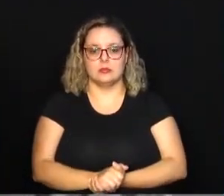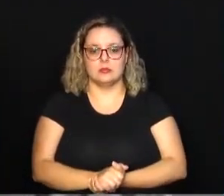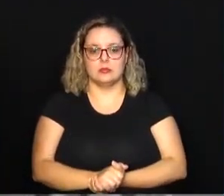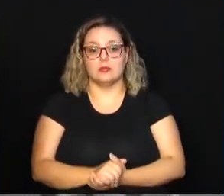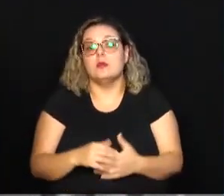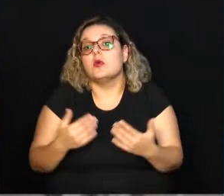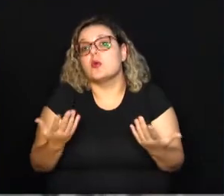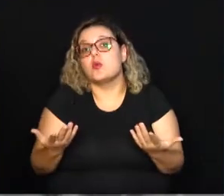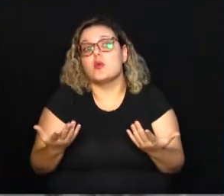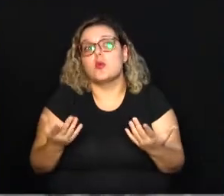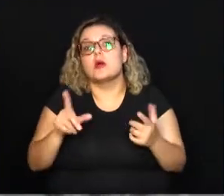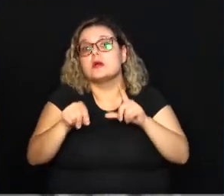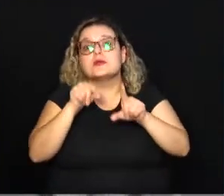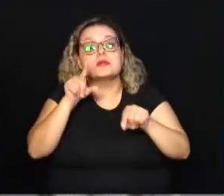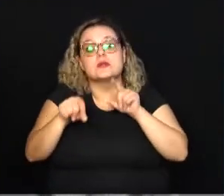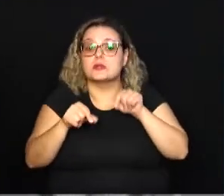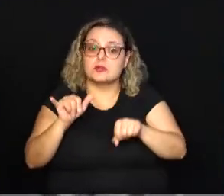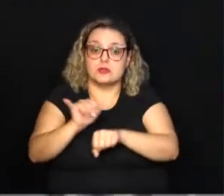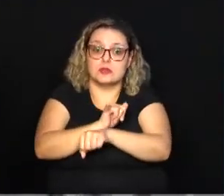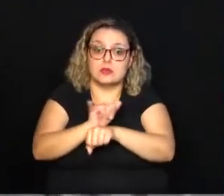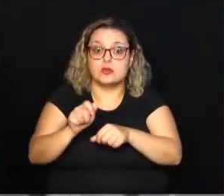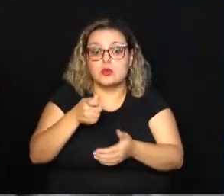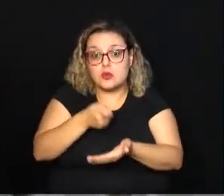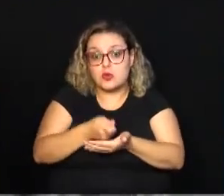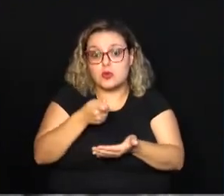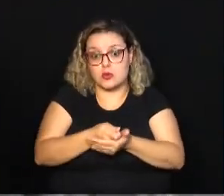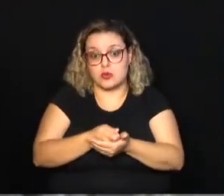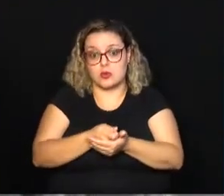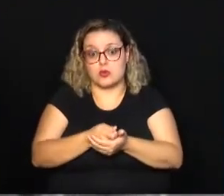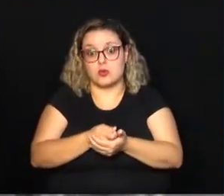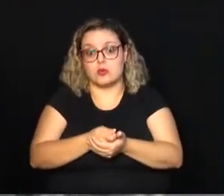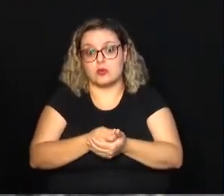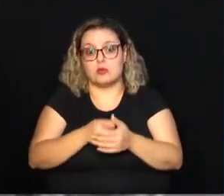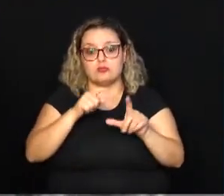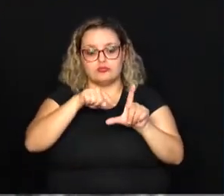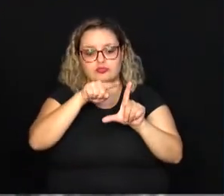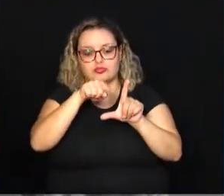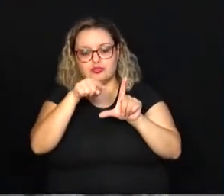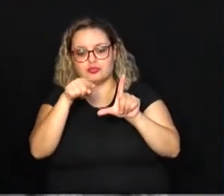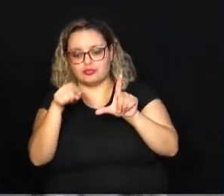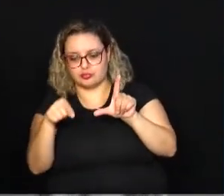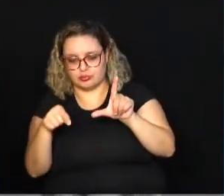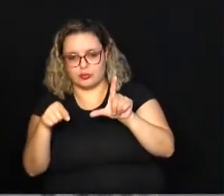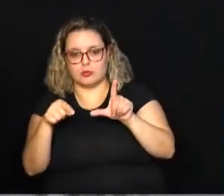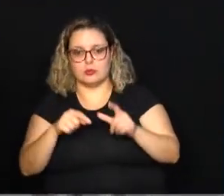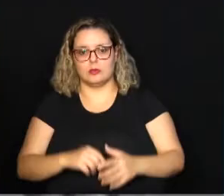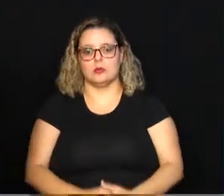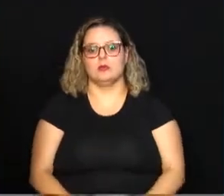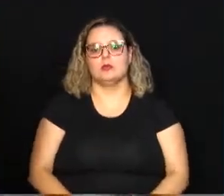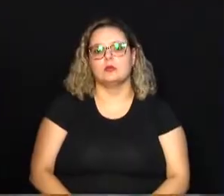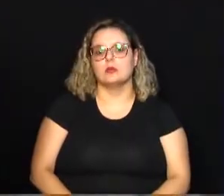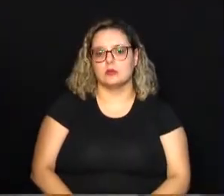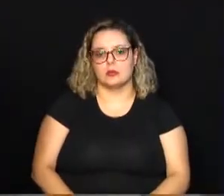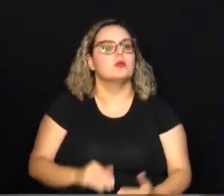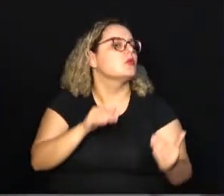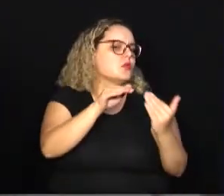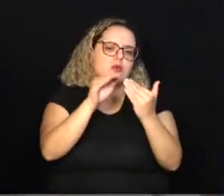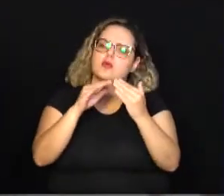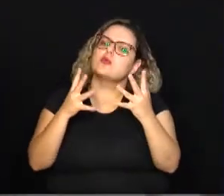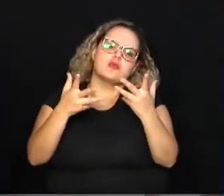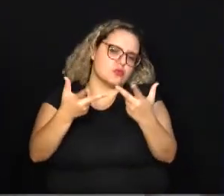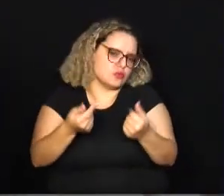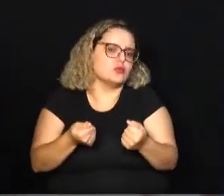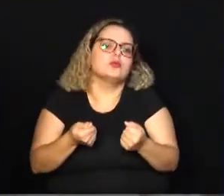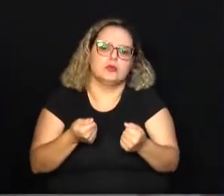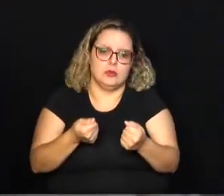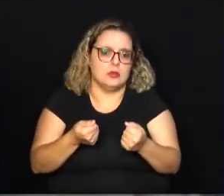quais medidas estratégicas concretas para a gente atingir essa curva para diminuir? Exato. Né? Veja o que é possível. Mas eu que a gente tem? Concordo com o